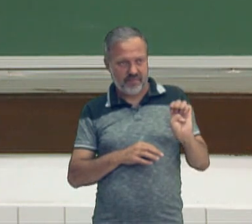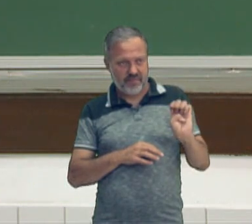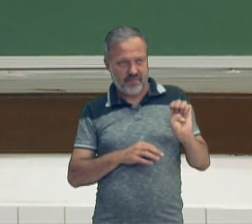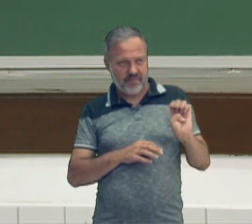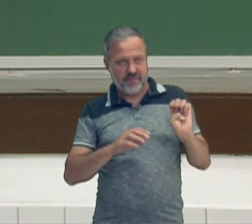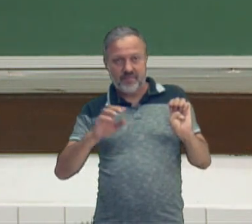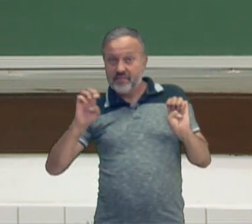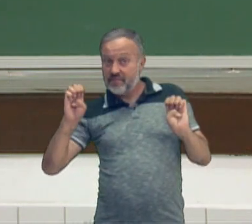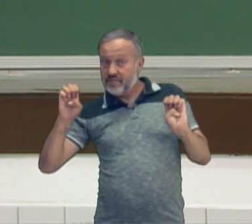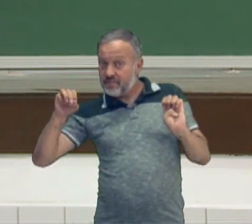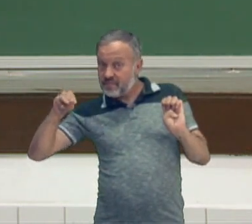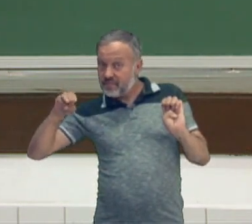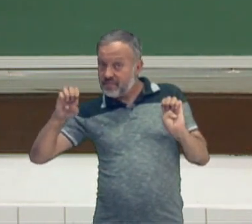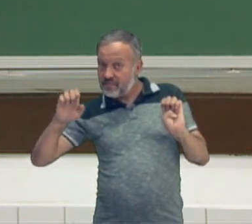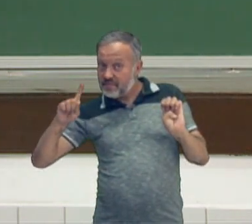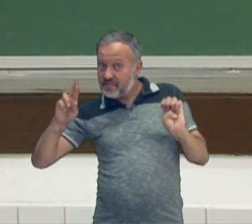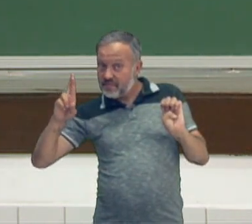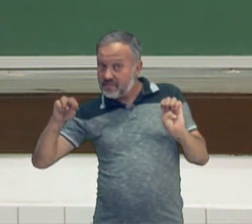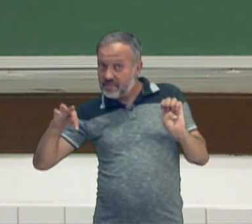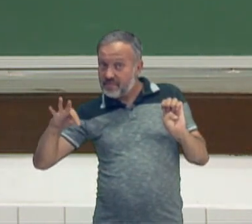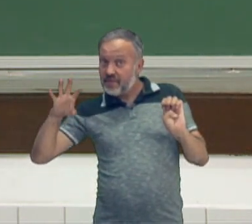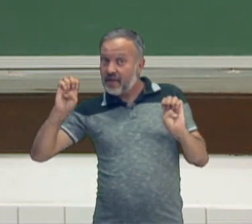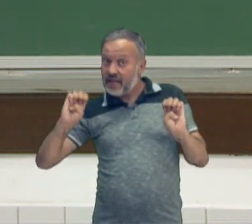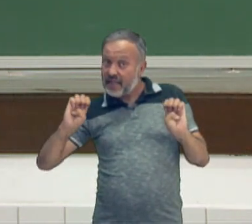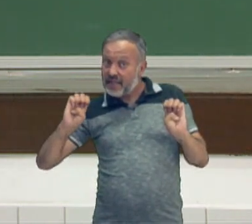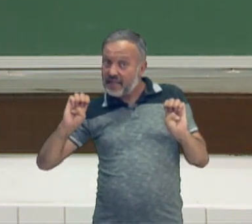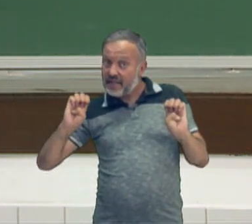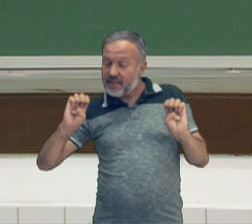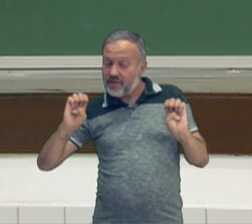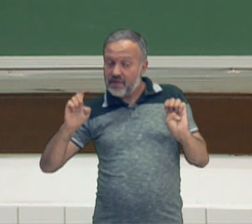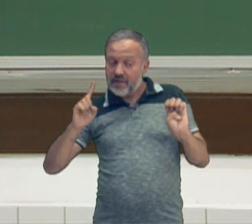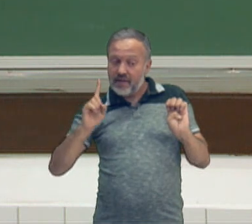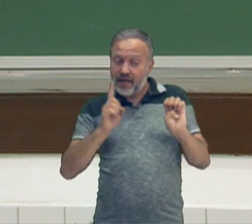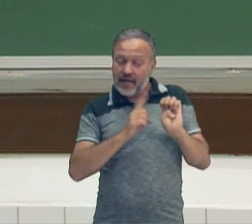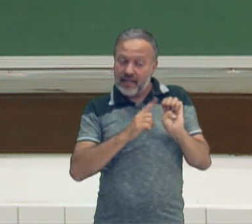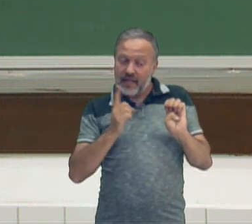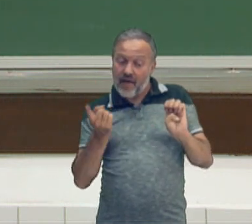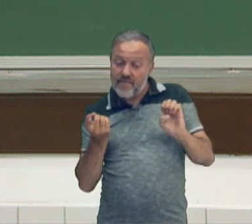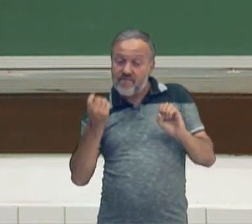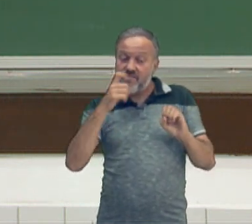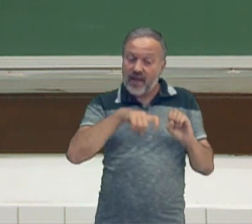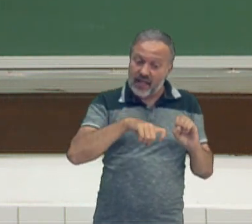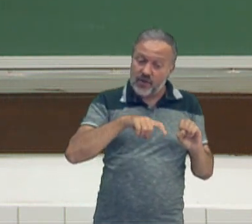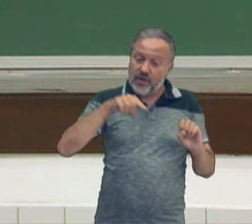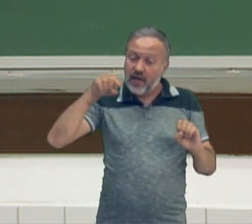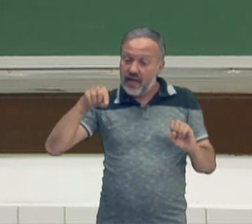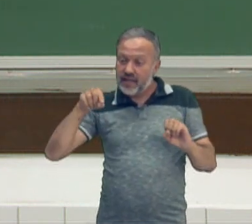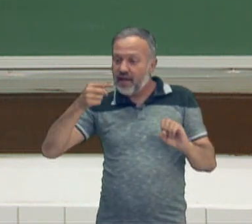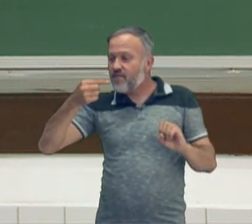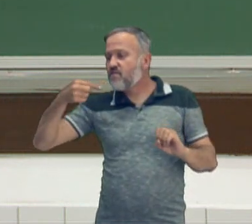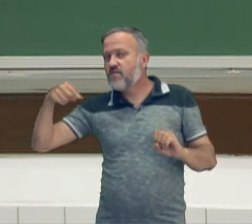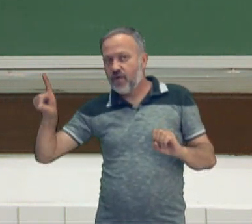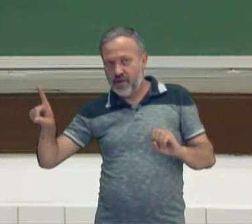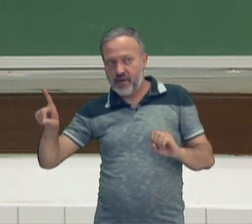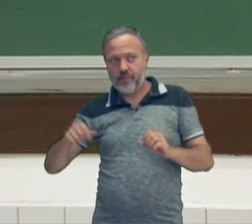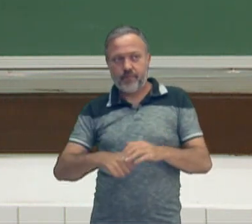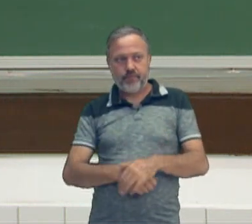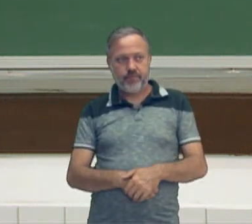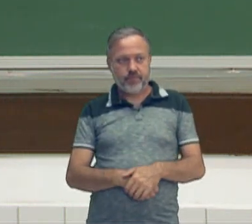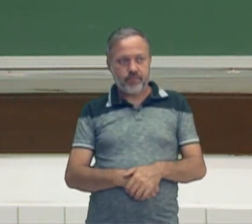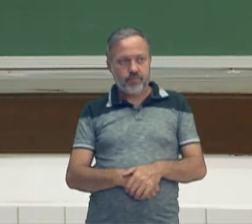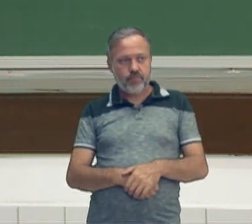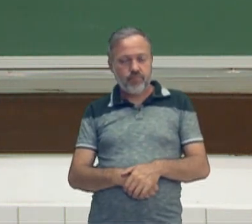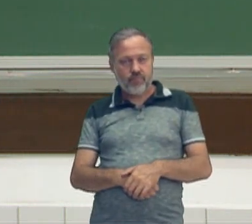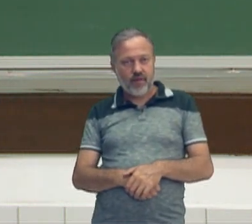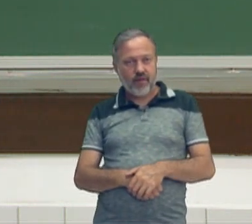Imigrante. Emigrante. Foi embora. Né? Claro que tem exceções nisso, tá? Tem sogras que são bem bacanas também. Mas aí,